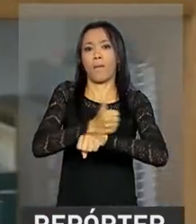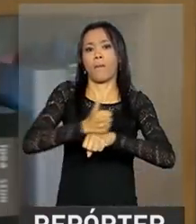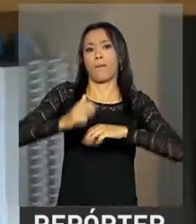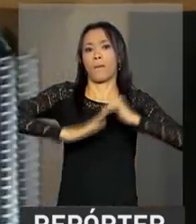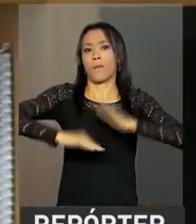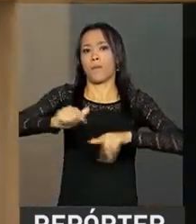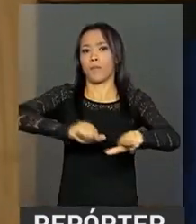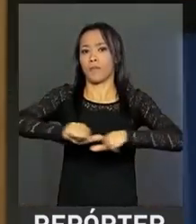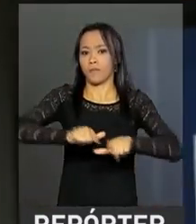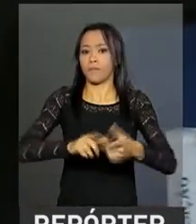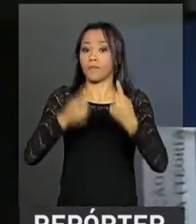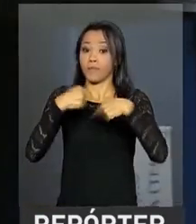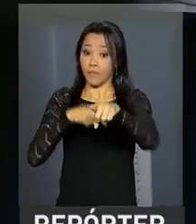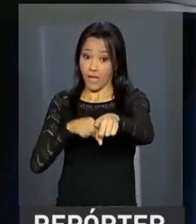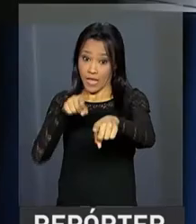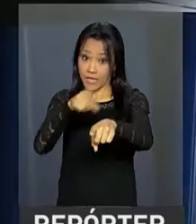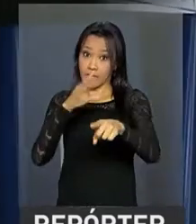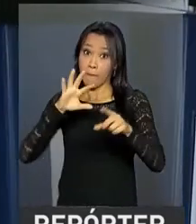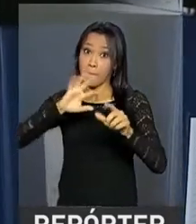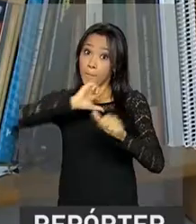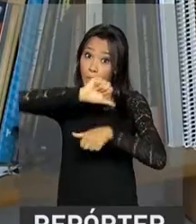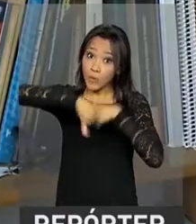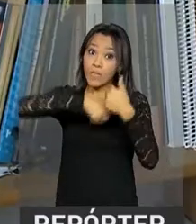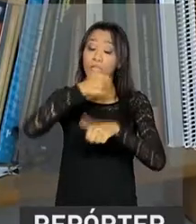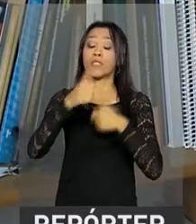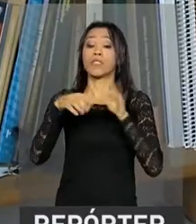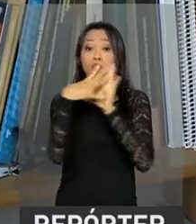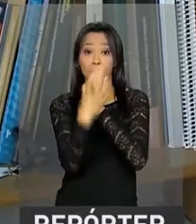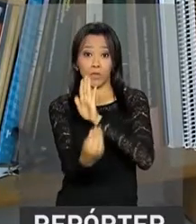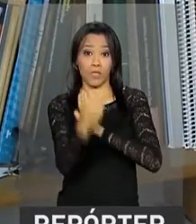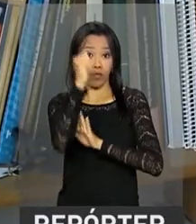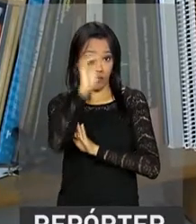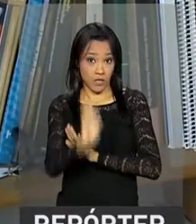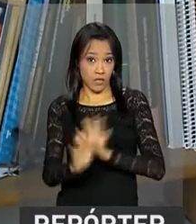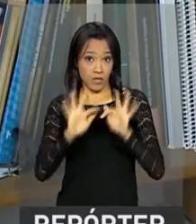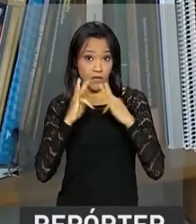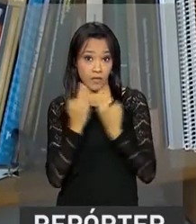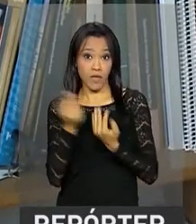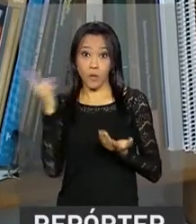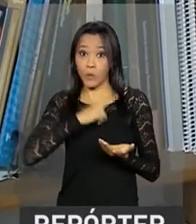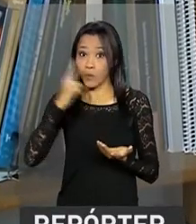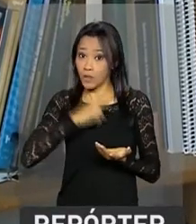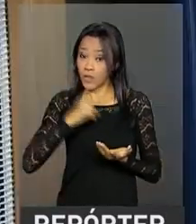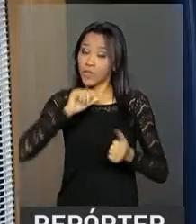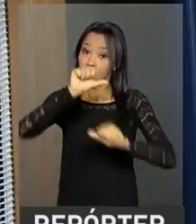pesquisadora, a mudança na configuração familiar do brasileiro pede urgência por uma reforma na